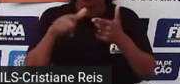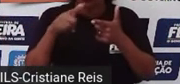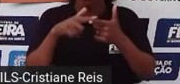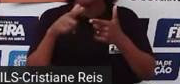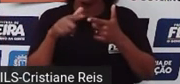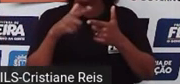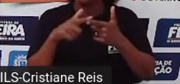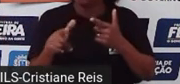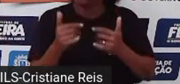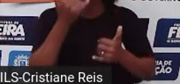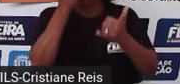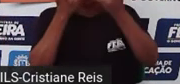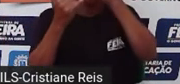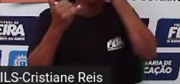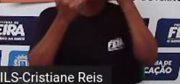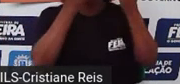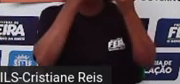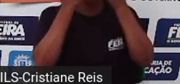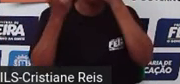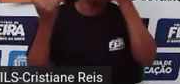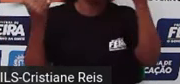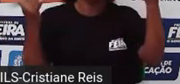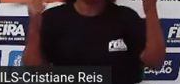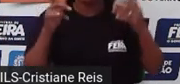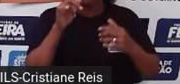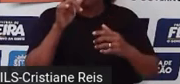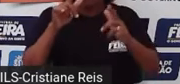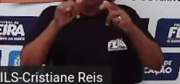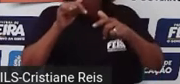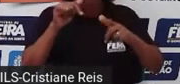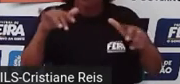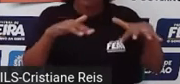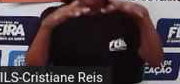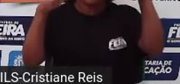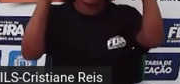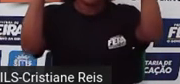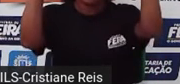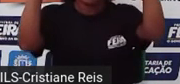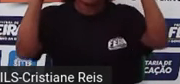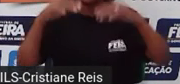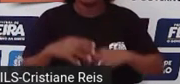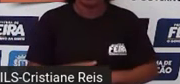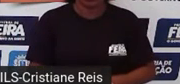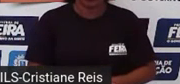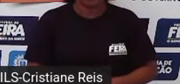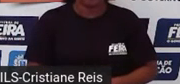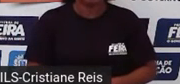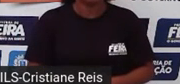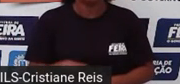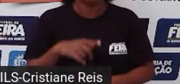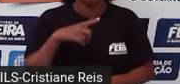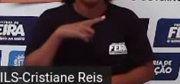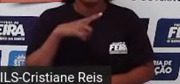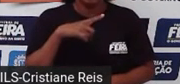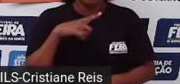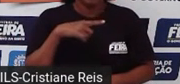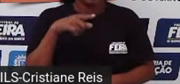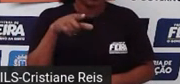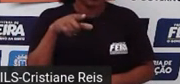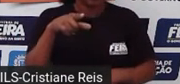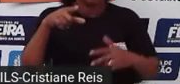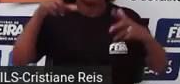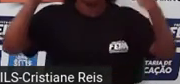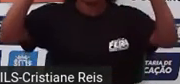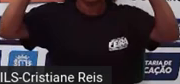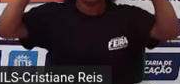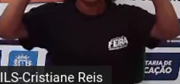pés e aí você tá no lugar que a larga né região de chuva as médias Então é teu aqui essa parte Zinho aqui mais